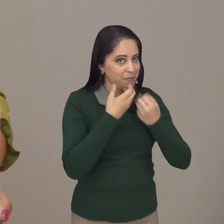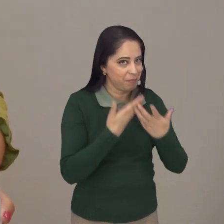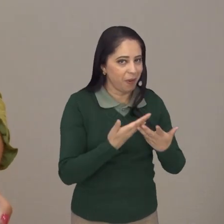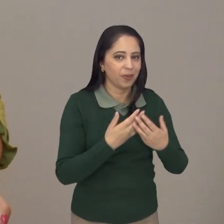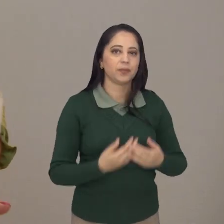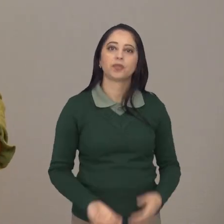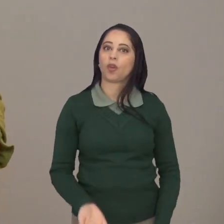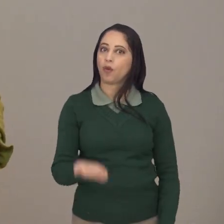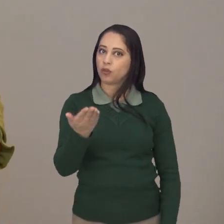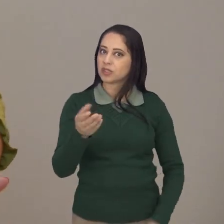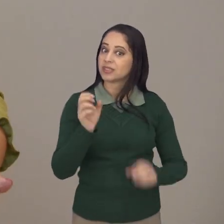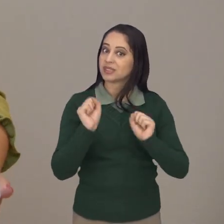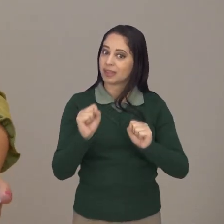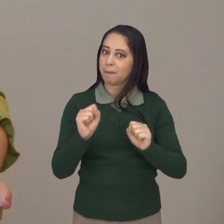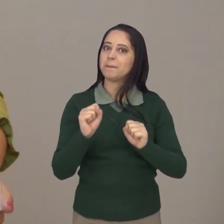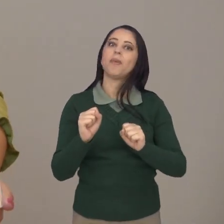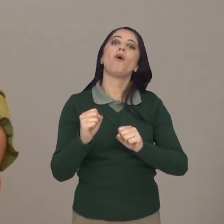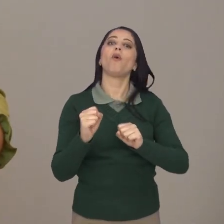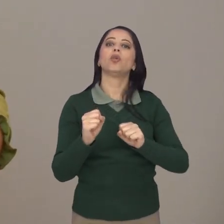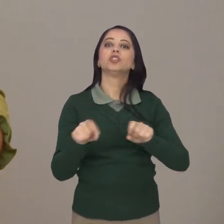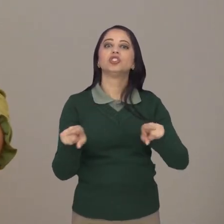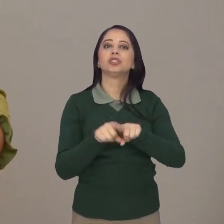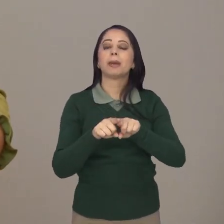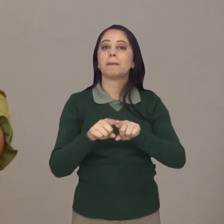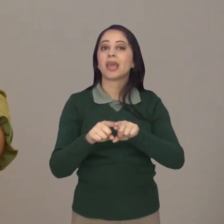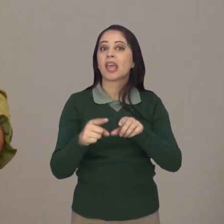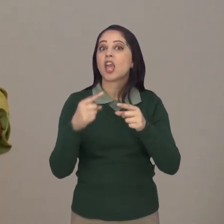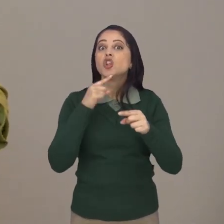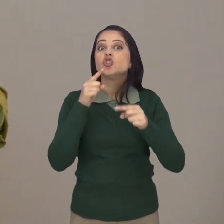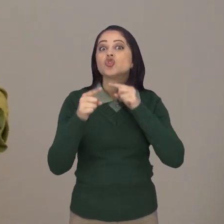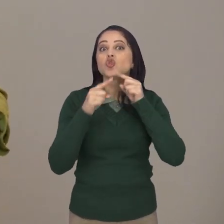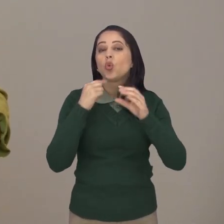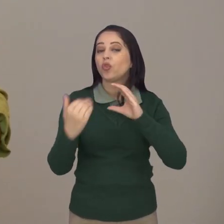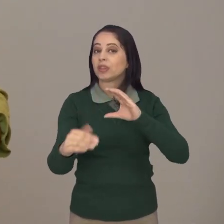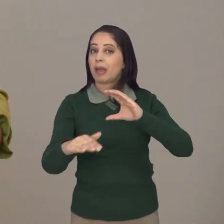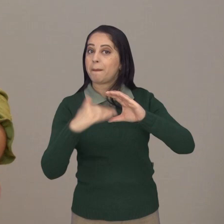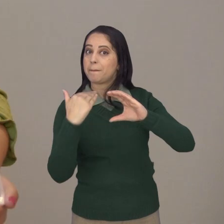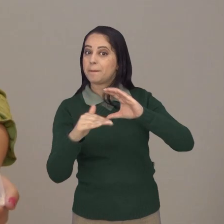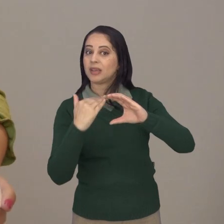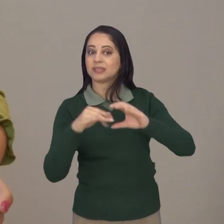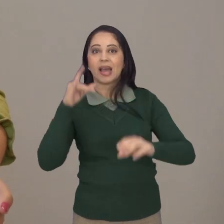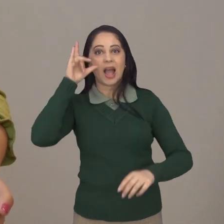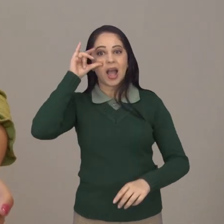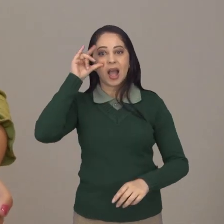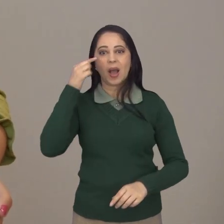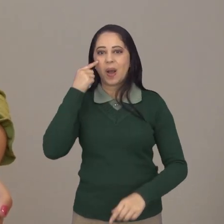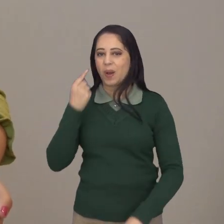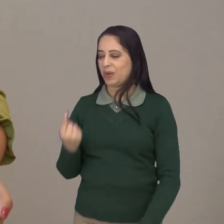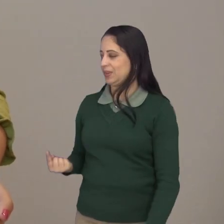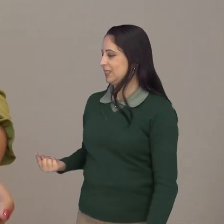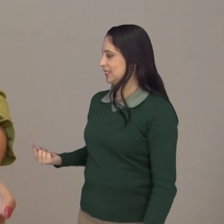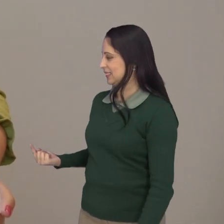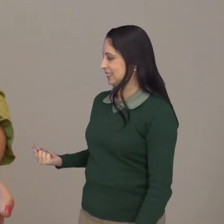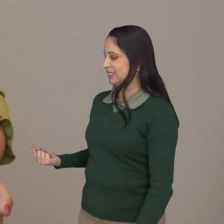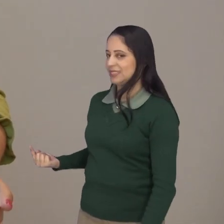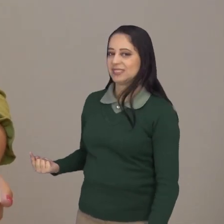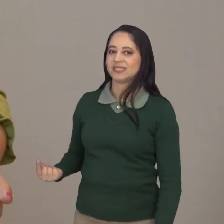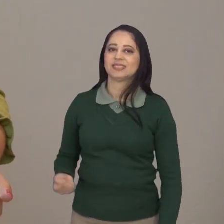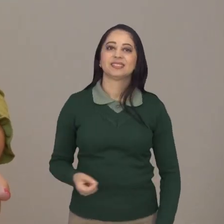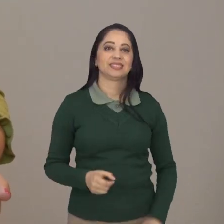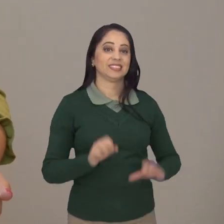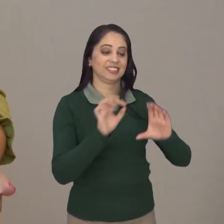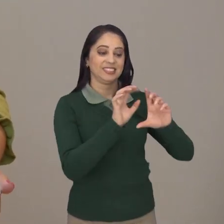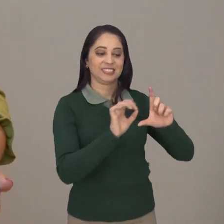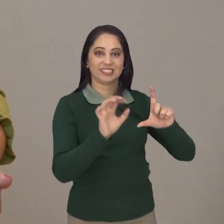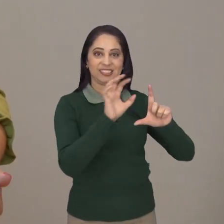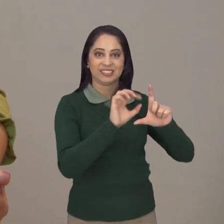Você também pode participar do De Bem com Você, encaminhando sua pergunta para o nosso Instagram. Basta mirar a câmera do celular para esse